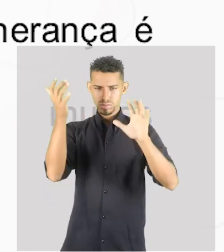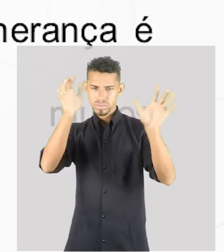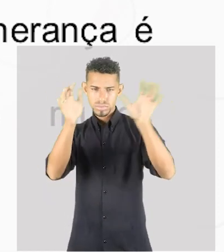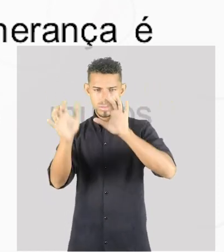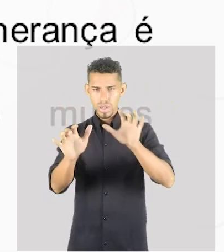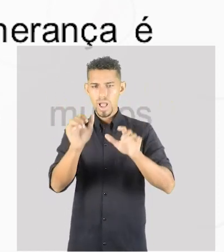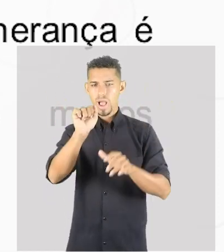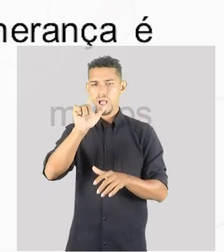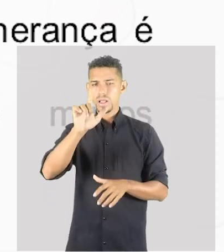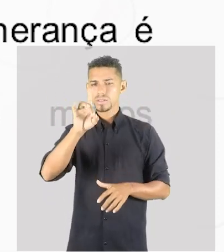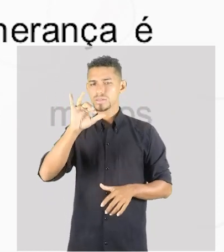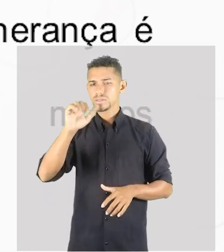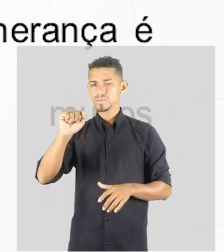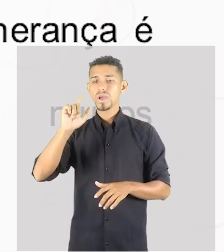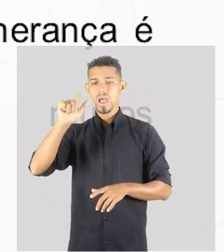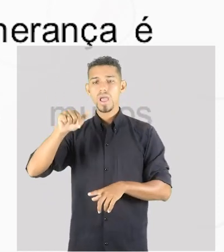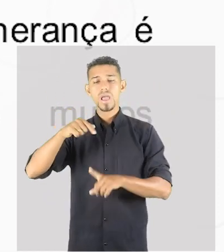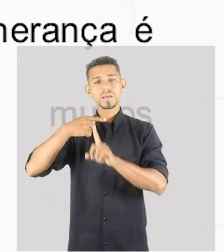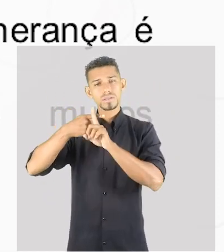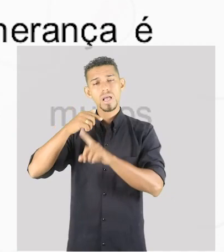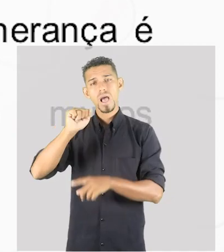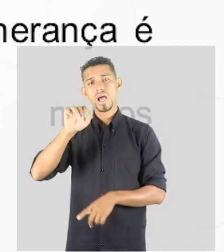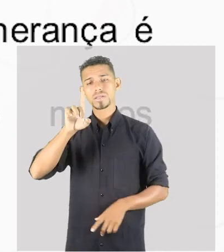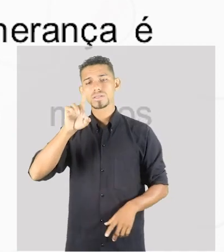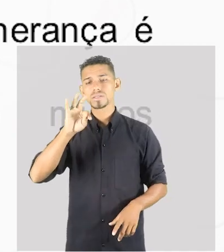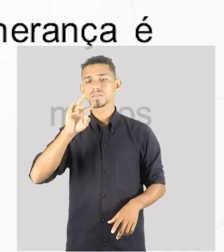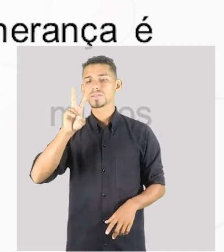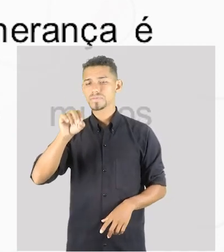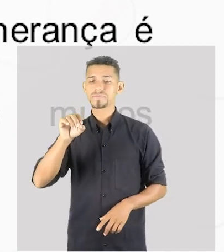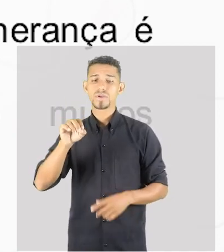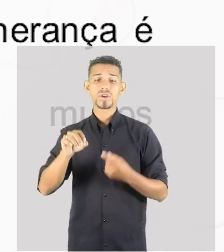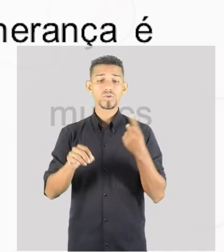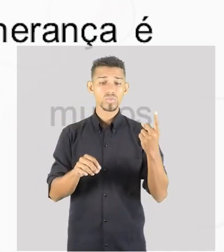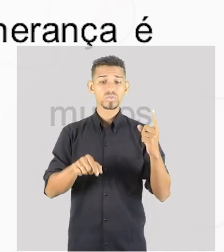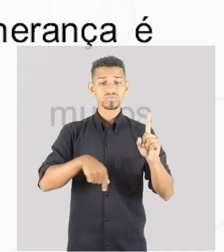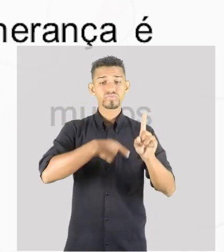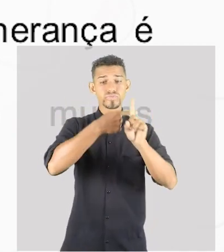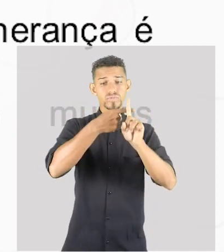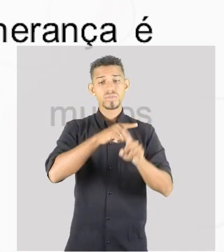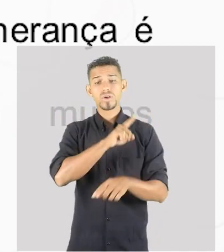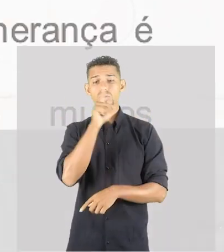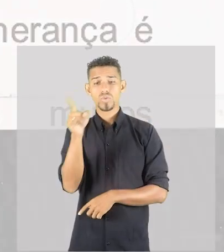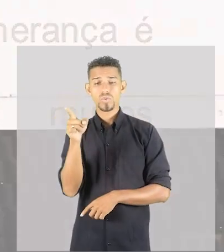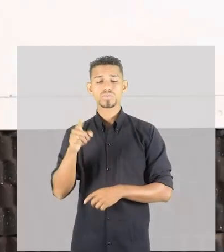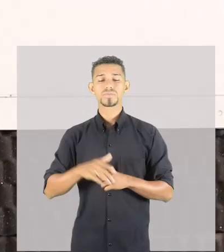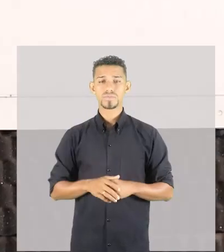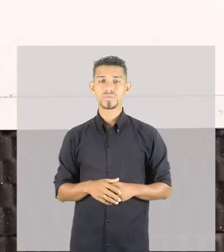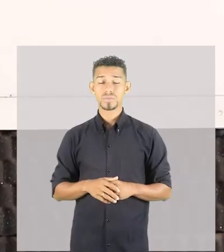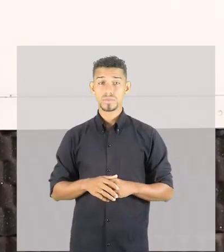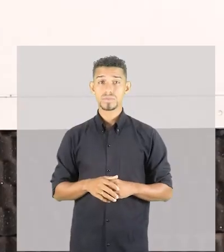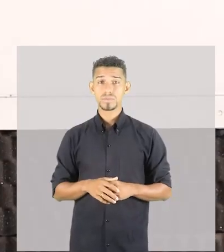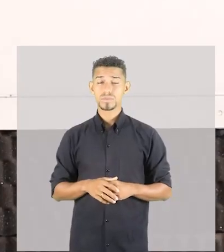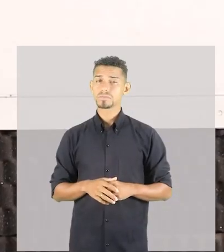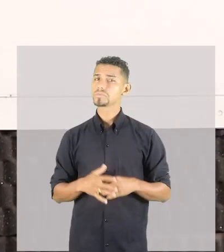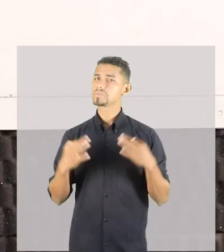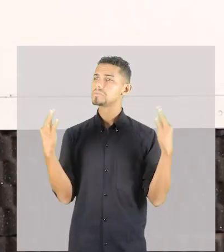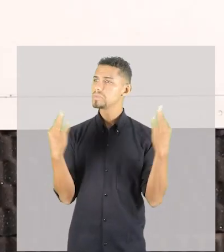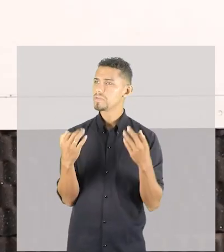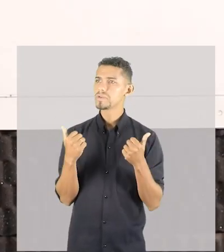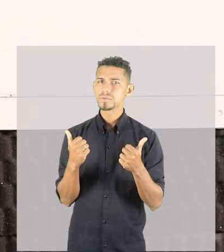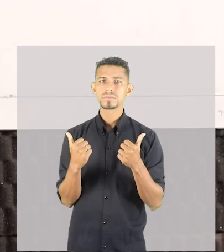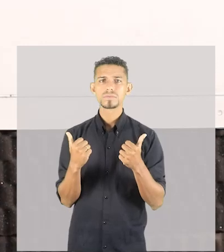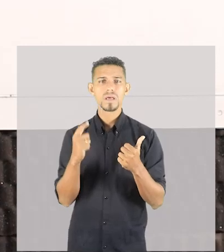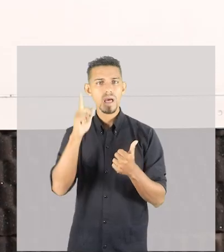é aditivo, ou seja, o efeito de um soma-se ao efeito do outro. Gente, perfeito! A